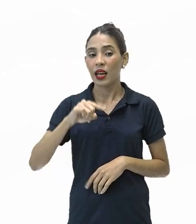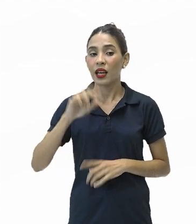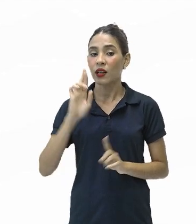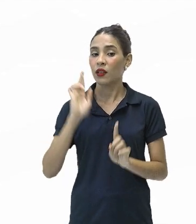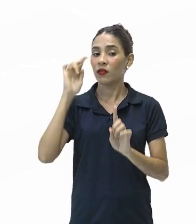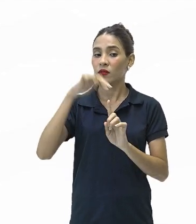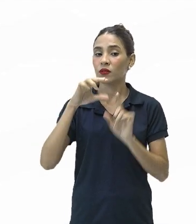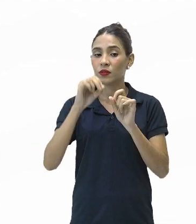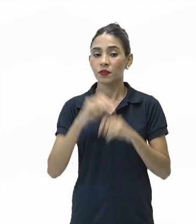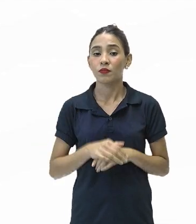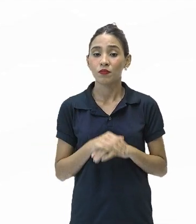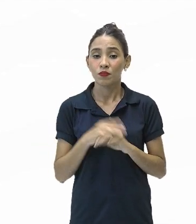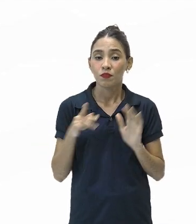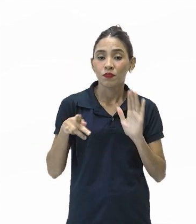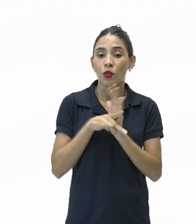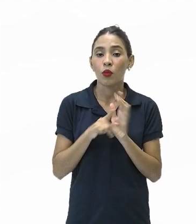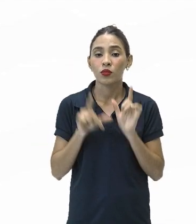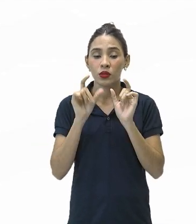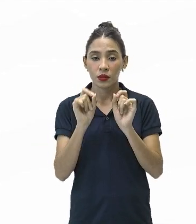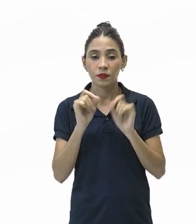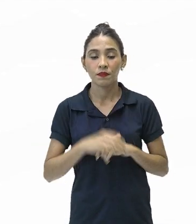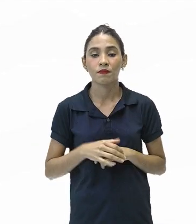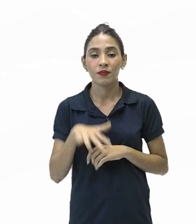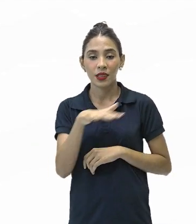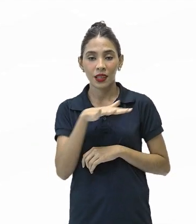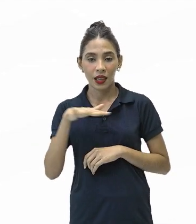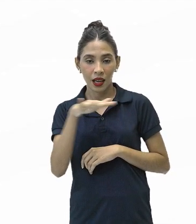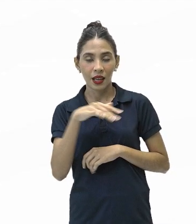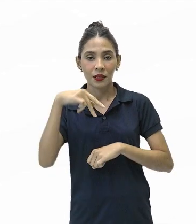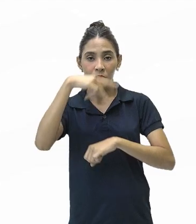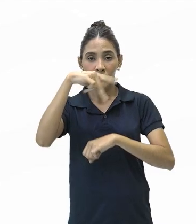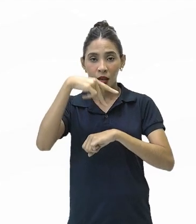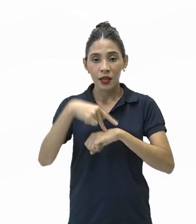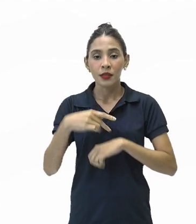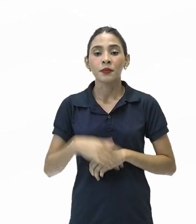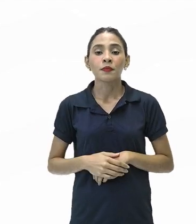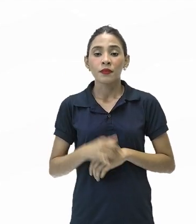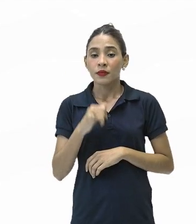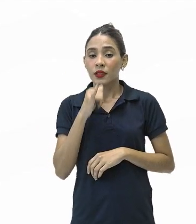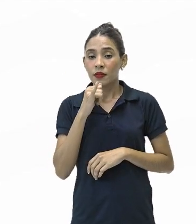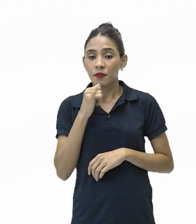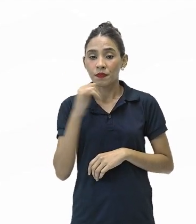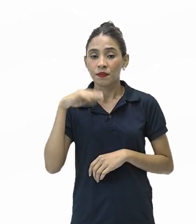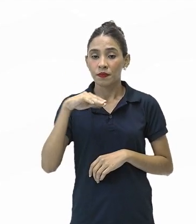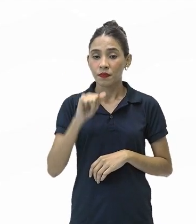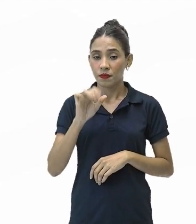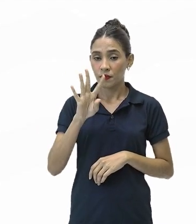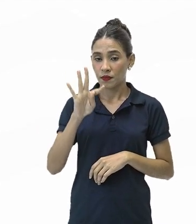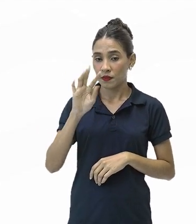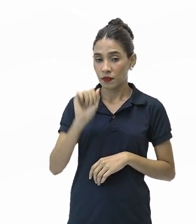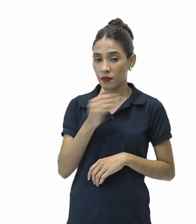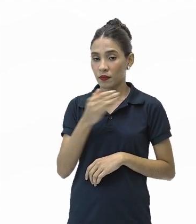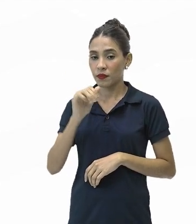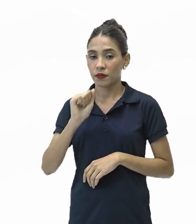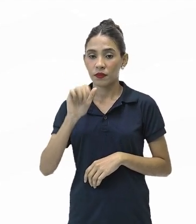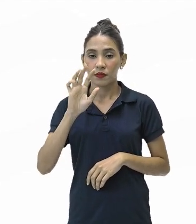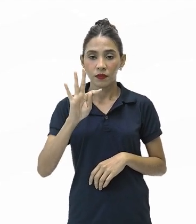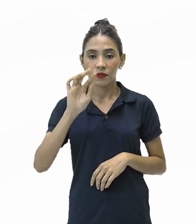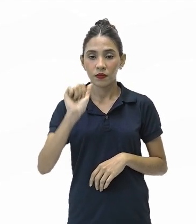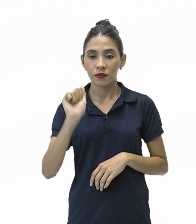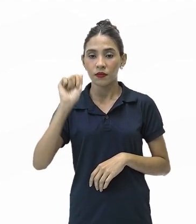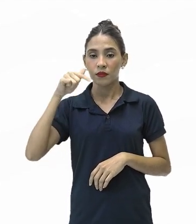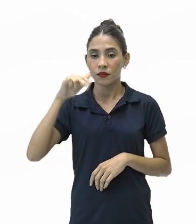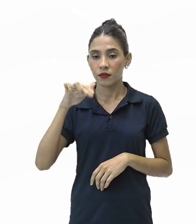para os proprietários, né, das demais regiões do país, incluindo aí a Mata Atlântica, os Pampas,